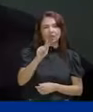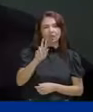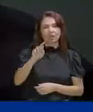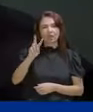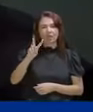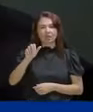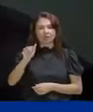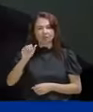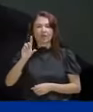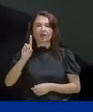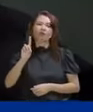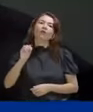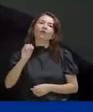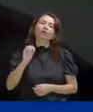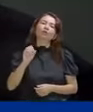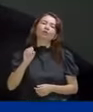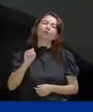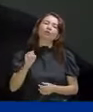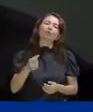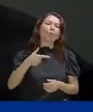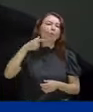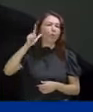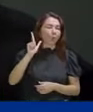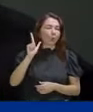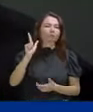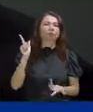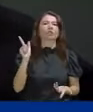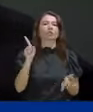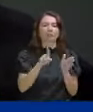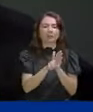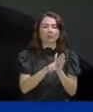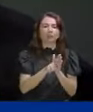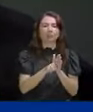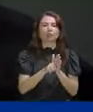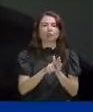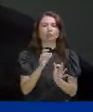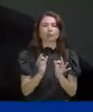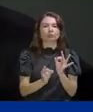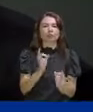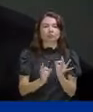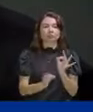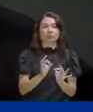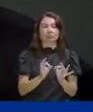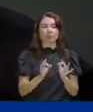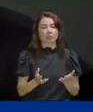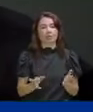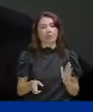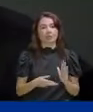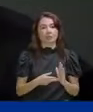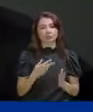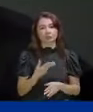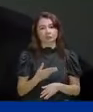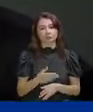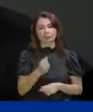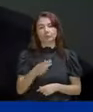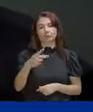óculos de armação escura e traje toga preta. O inquérito judicial, e a relatoria ficou com a doutora Paula.